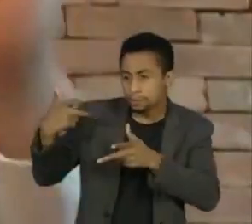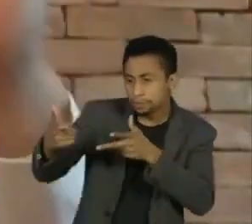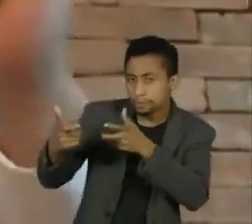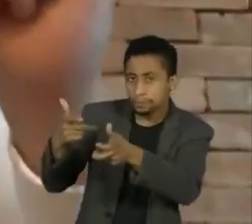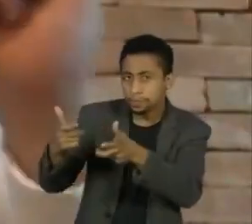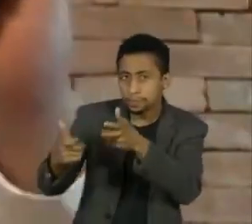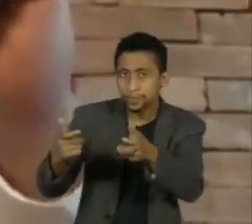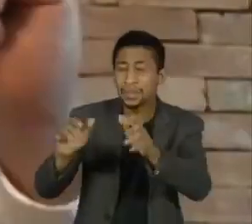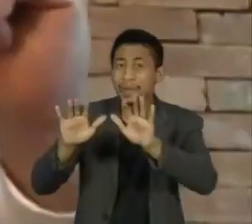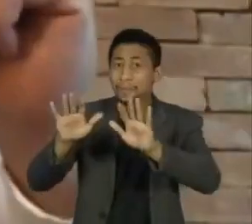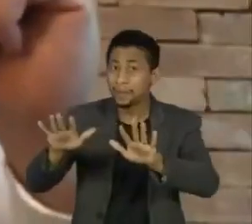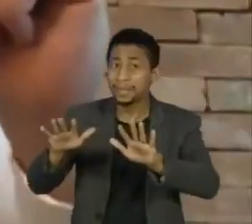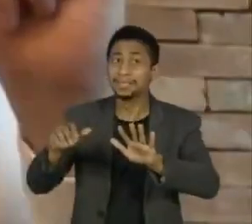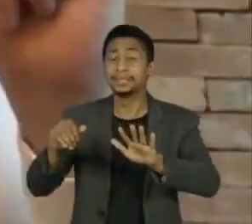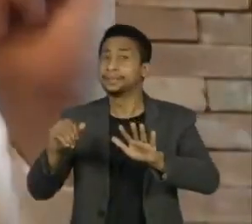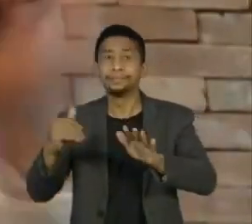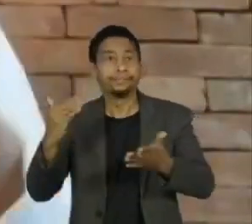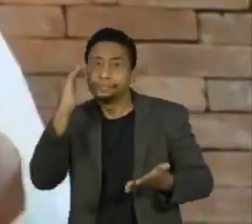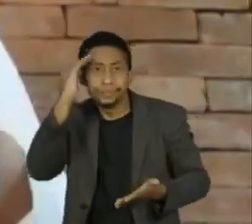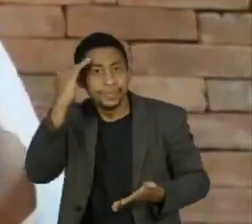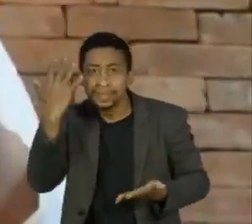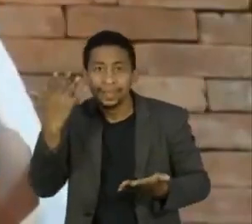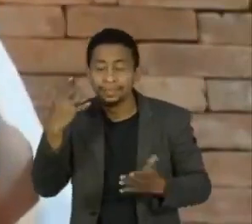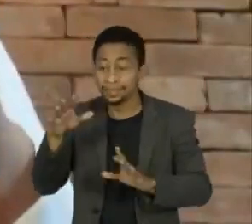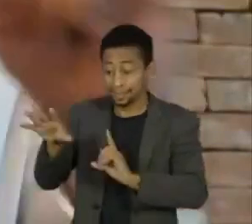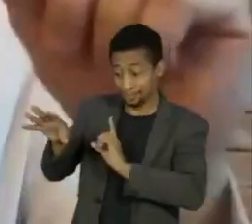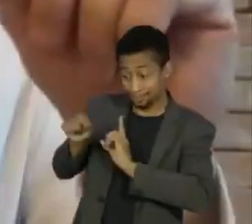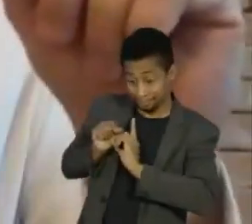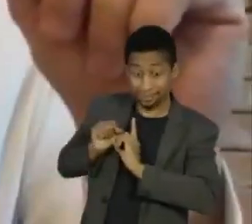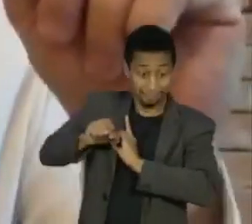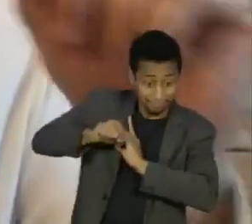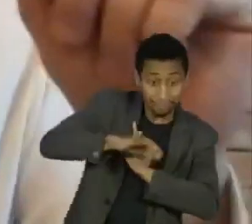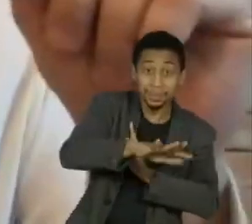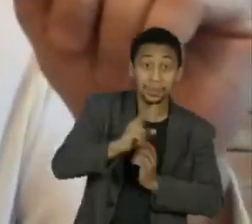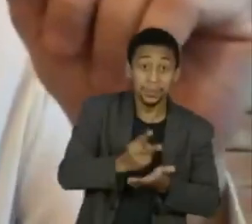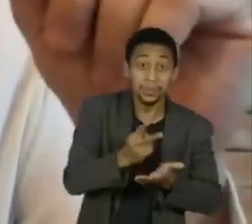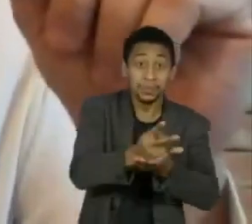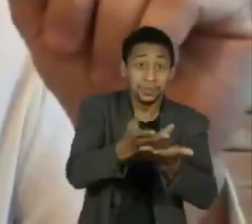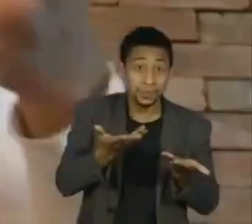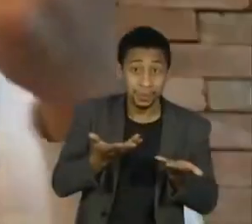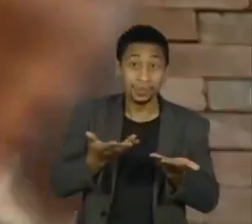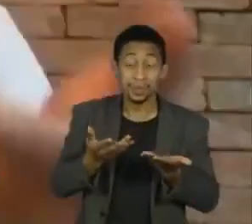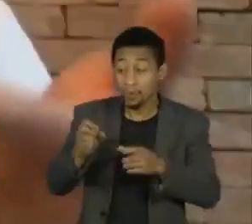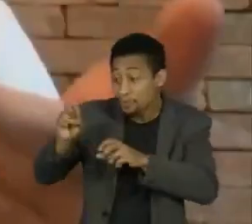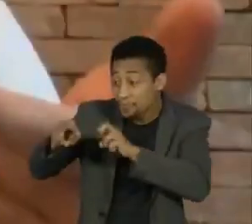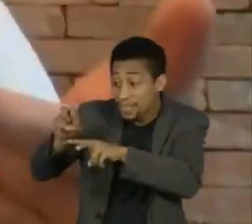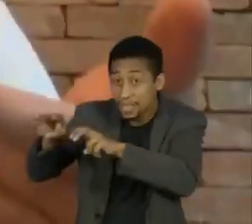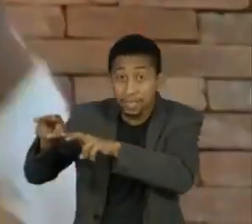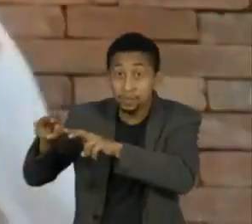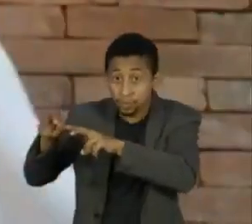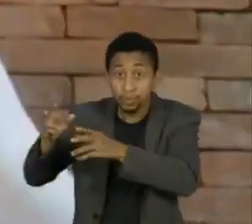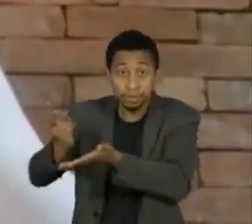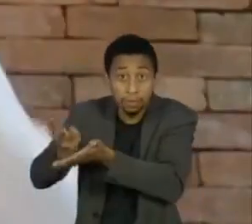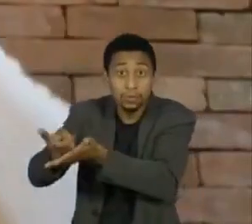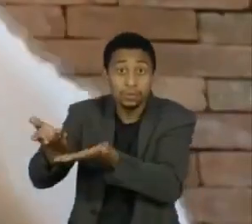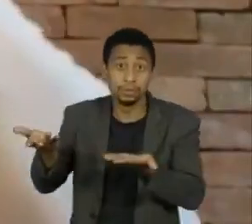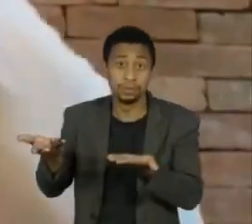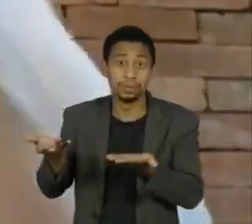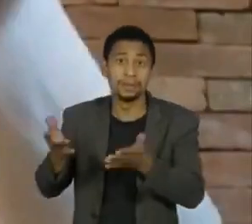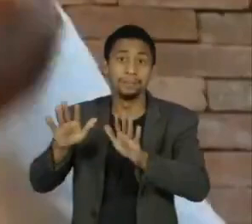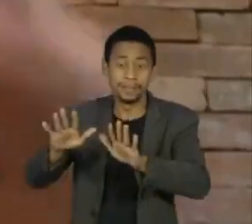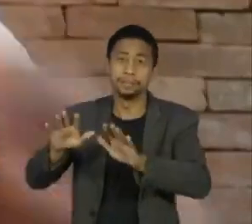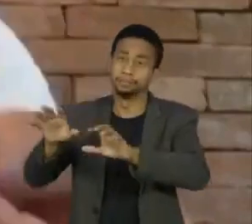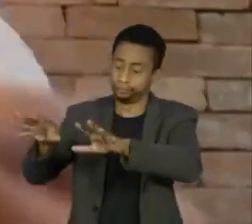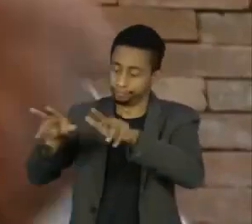mídia, no geral, não atentam para esses pontos. A Covid-19 é a doença. O SARS-CoV, que é o vírus. Consequentemente, é possível